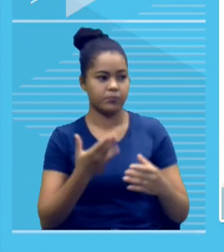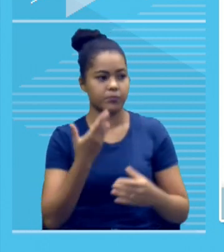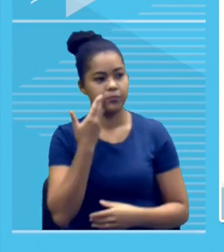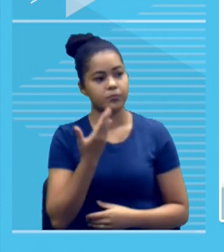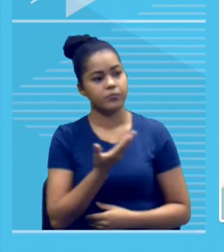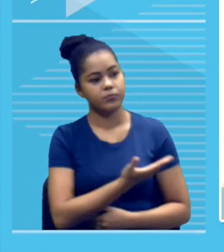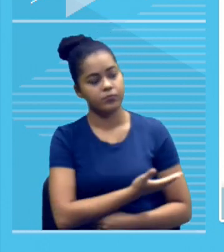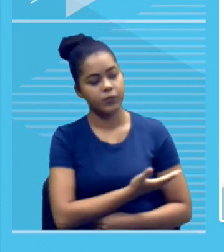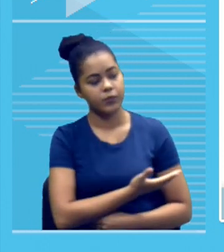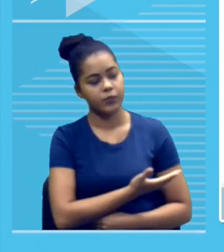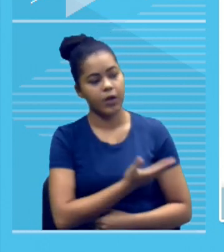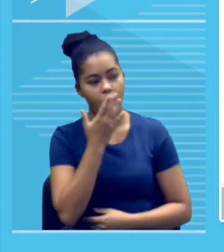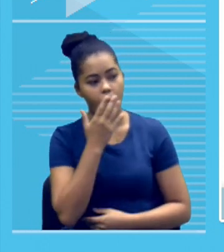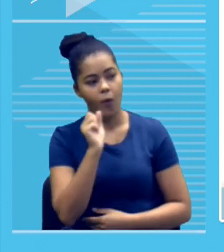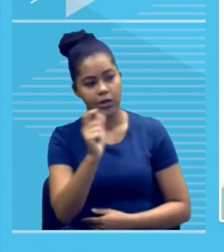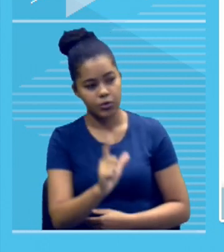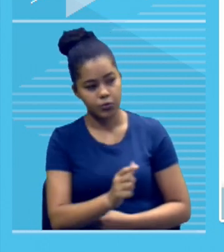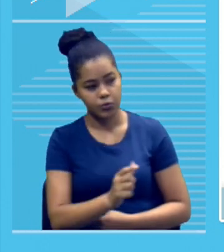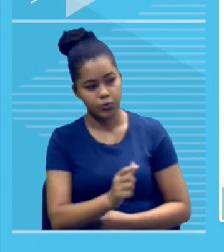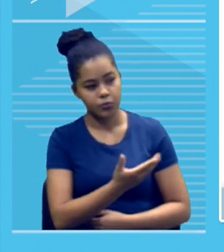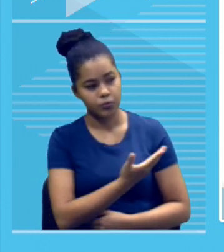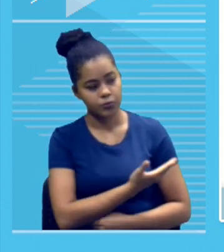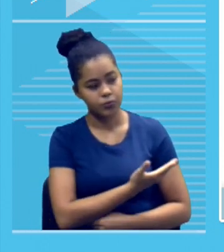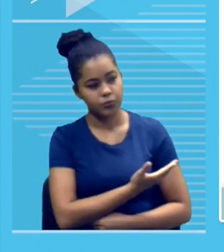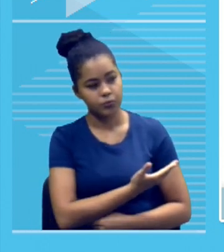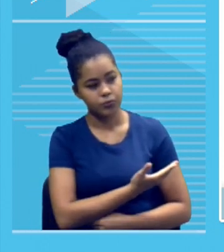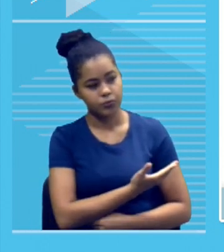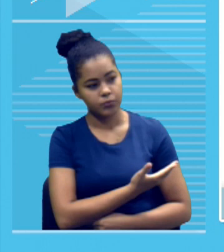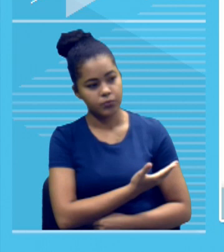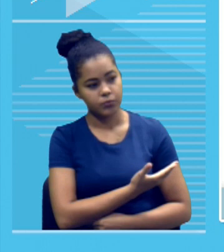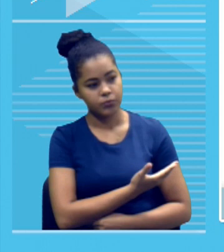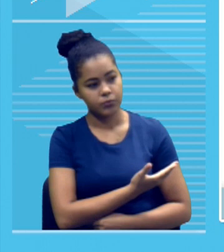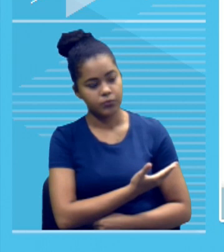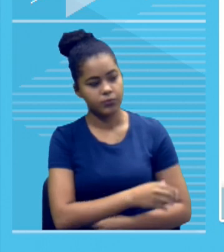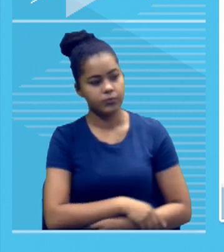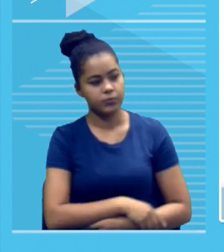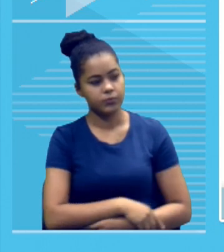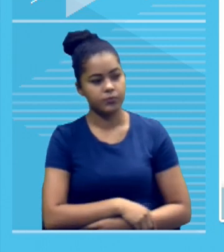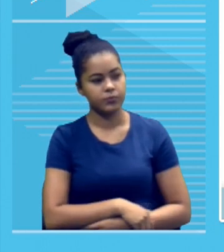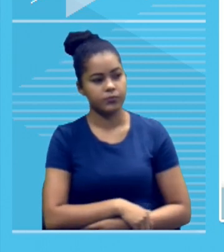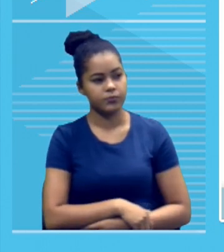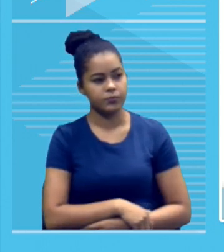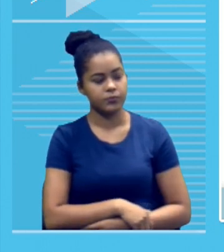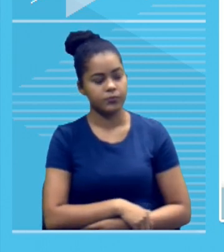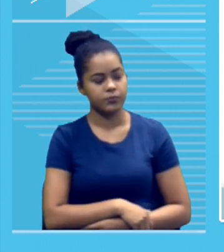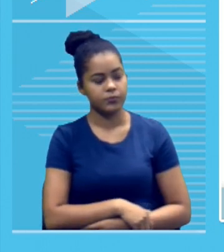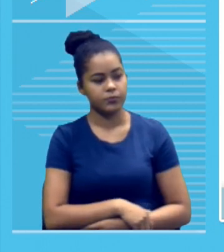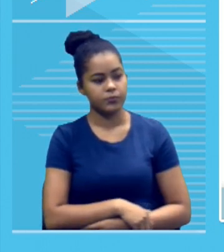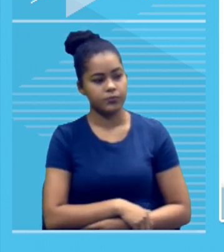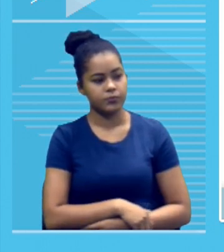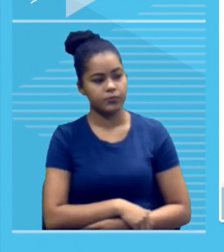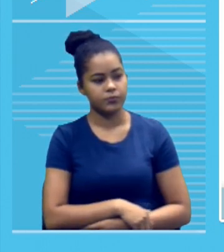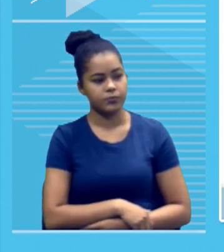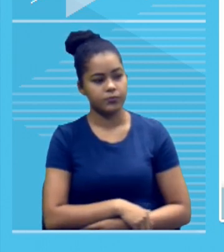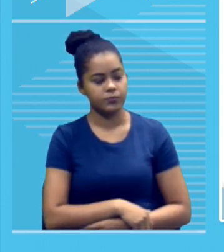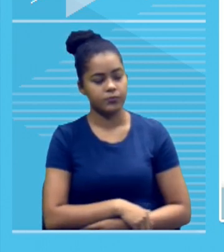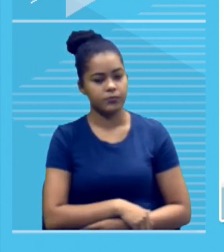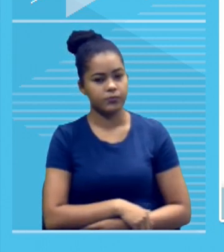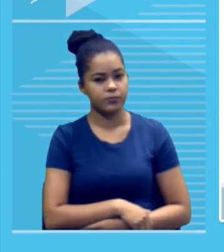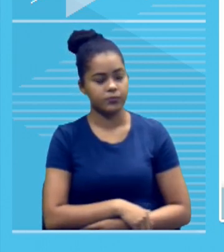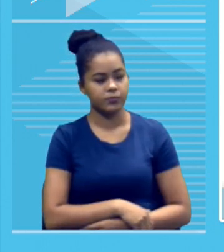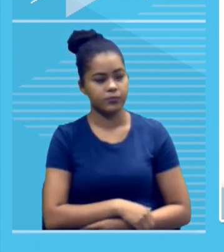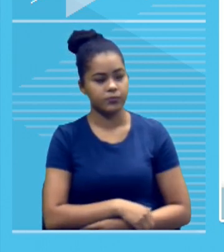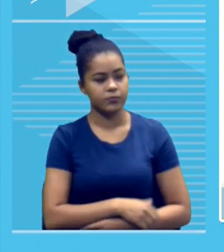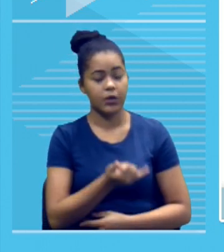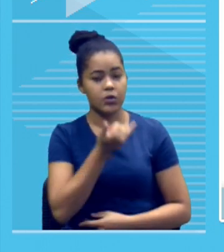cloro. Tá? Para formar o quê? Ó? Olha aí. Olha aí. Na verdade, houve uma troca, né? Ó. O cloro foi para o